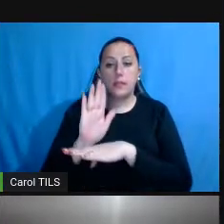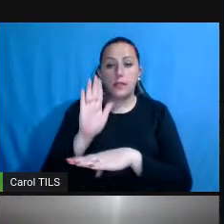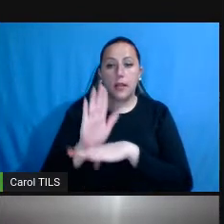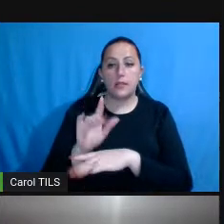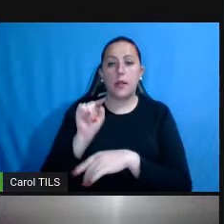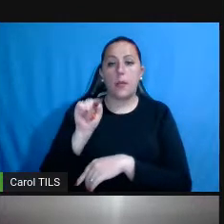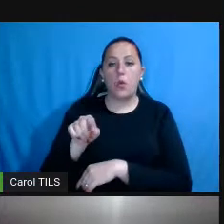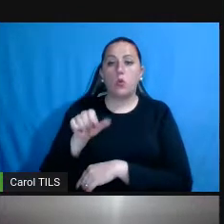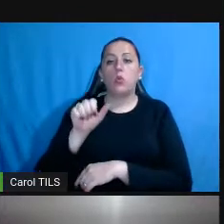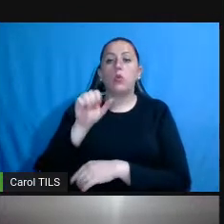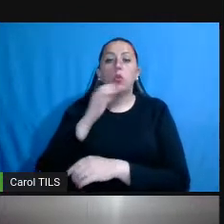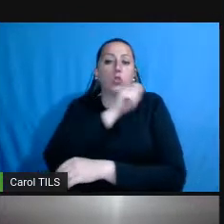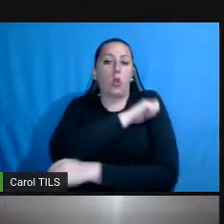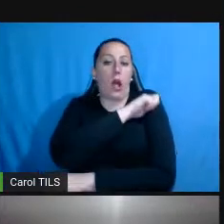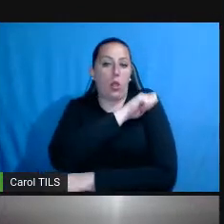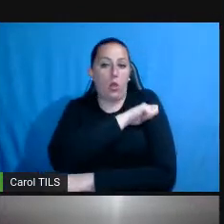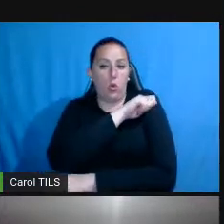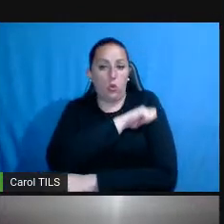assistencia.estudantil@alvorada.